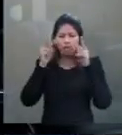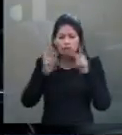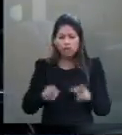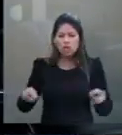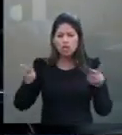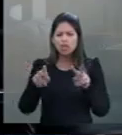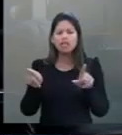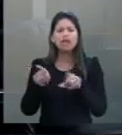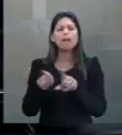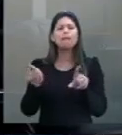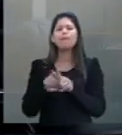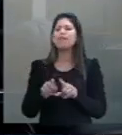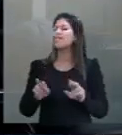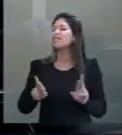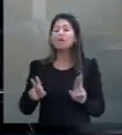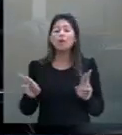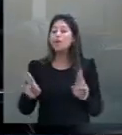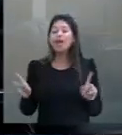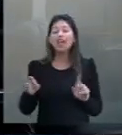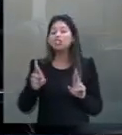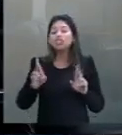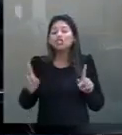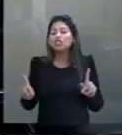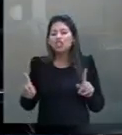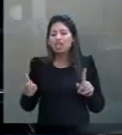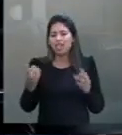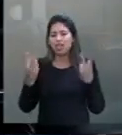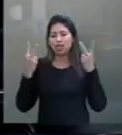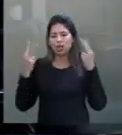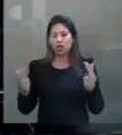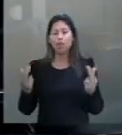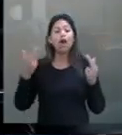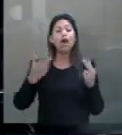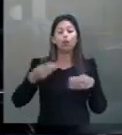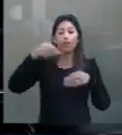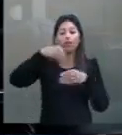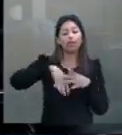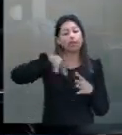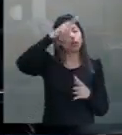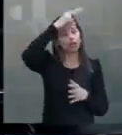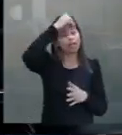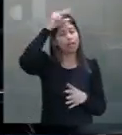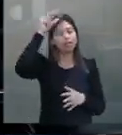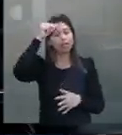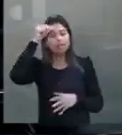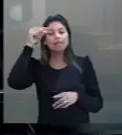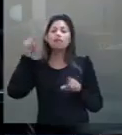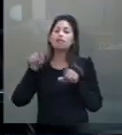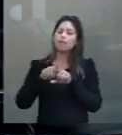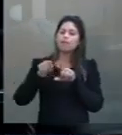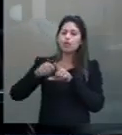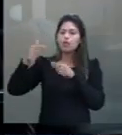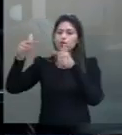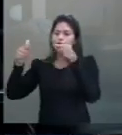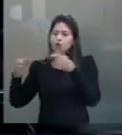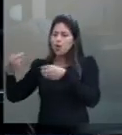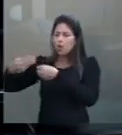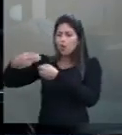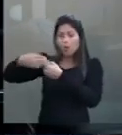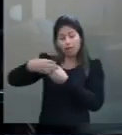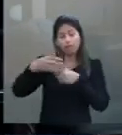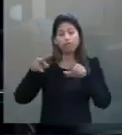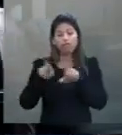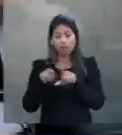federais negros. Não é diferente nas prefeituras, nas câmaras de vereadores e, naturalmente, também entre os